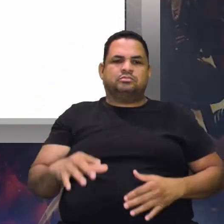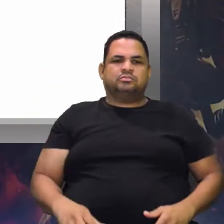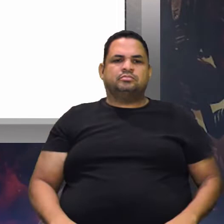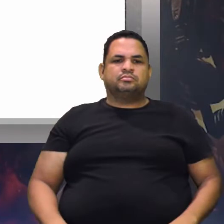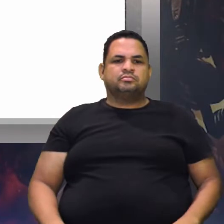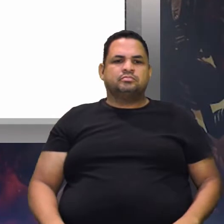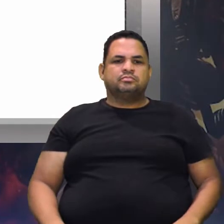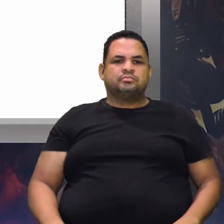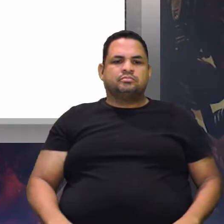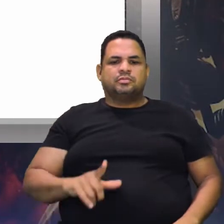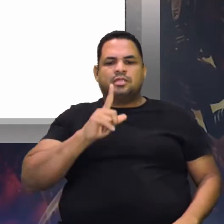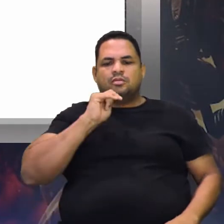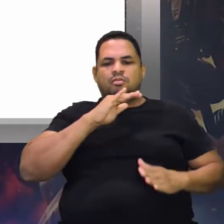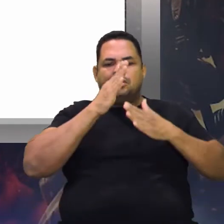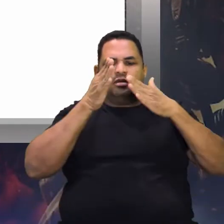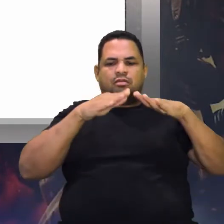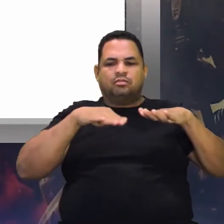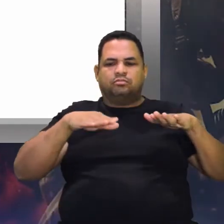o mar.